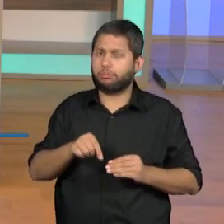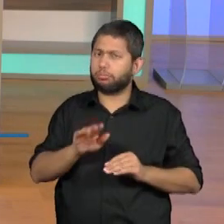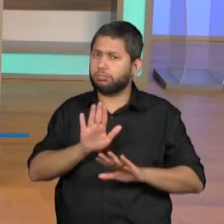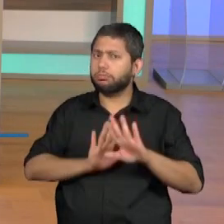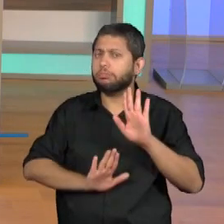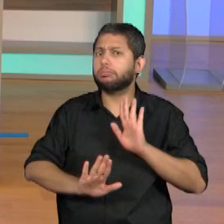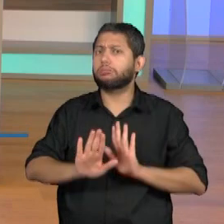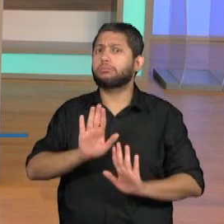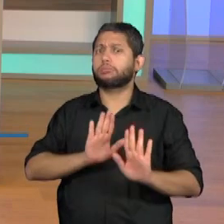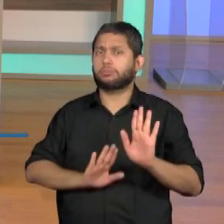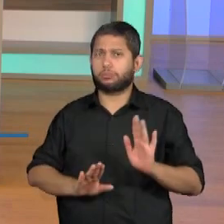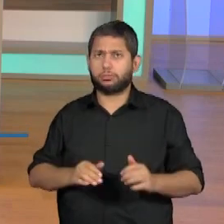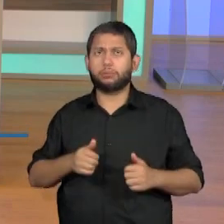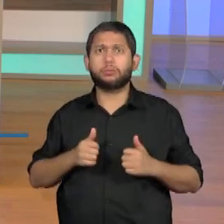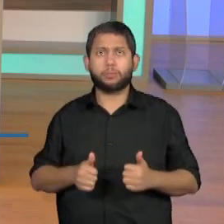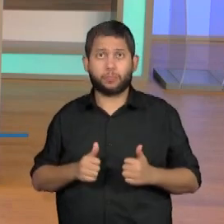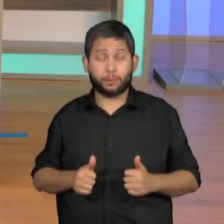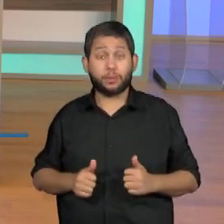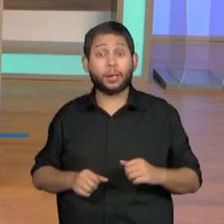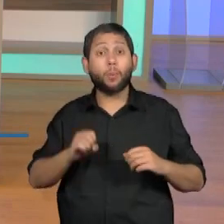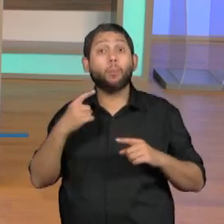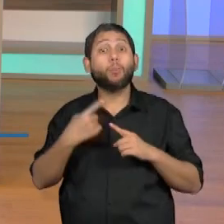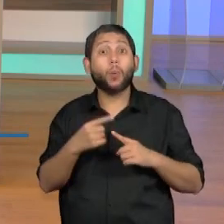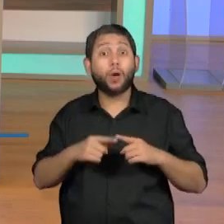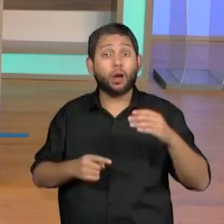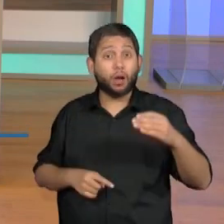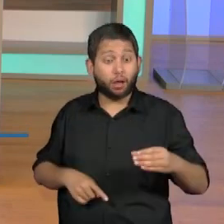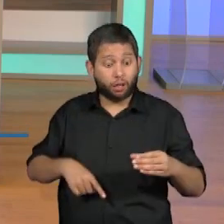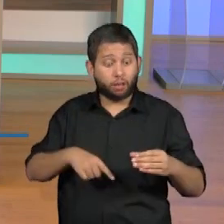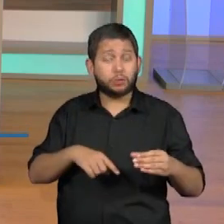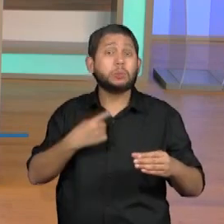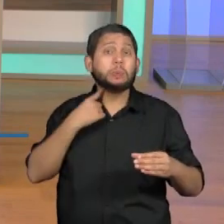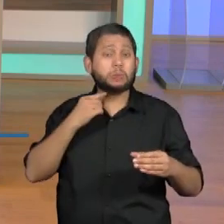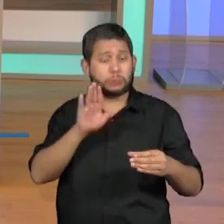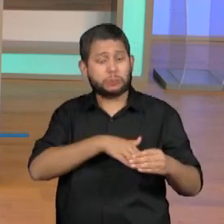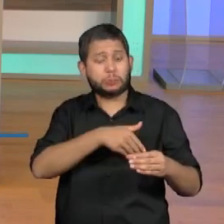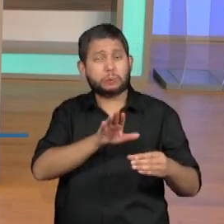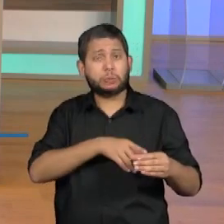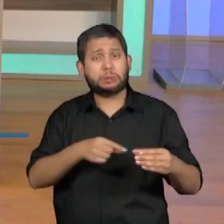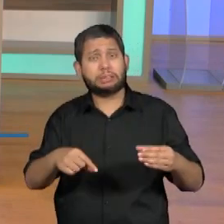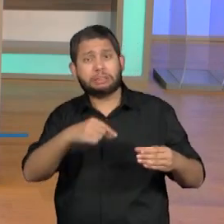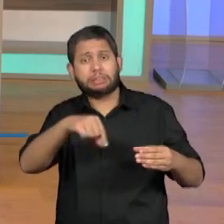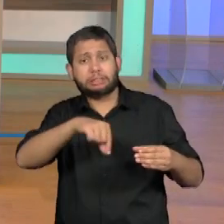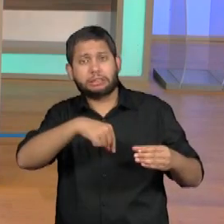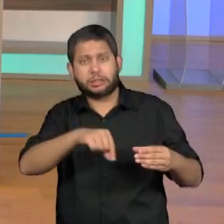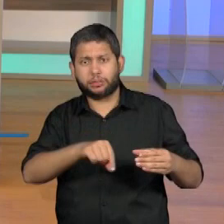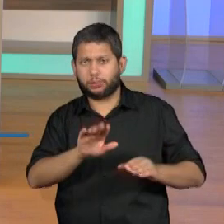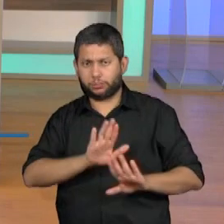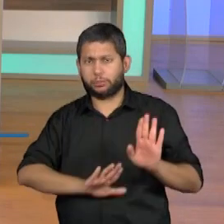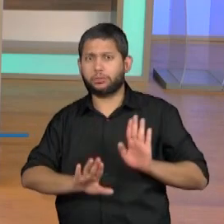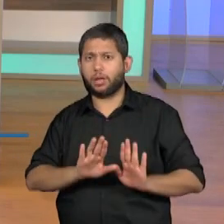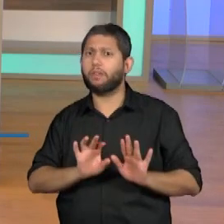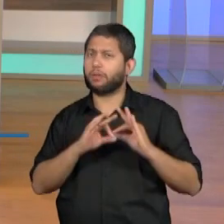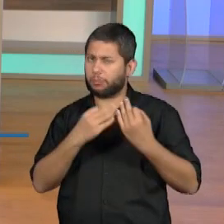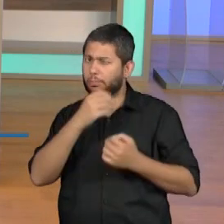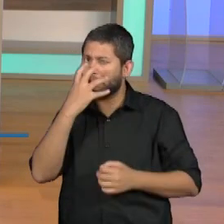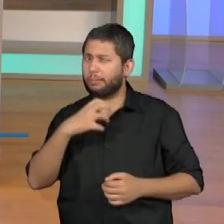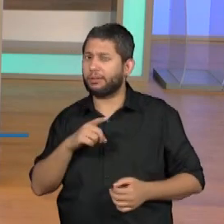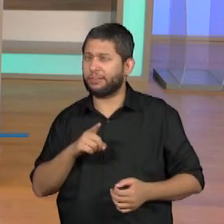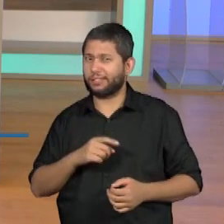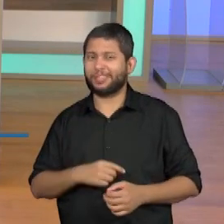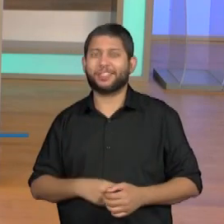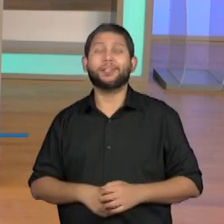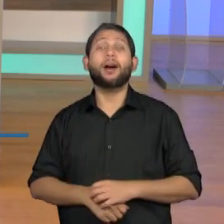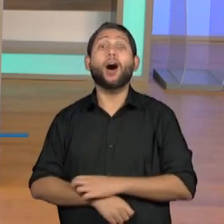você for reutilizar depois, precisa limpar, né? E agora então vamos para a próxima atividade, que a gente vai